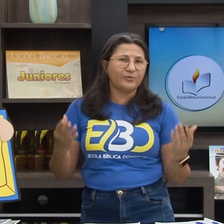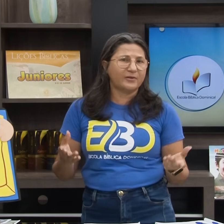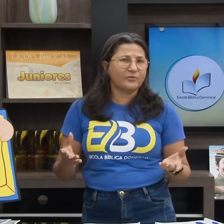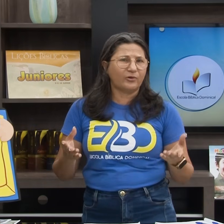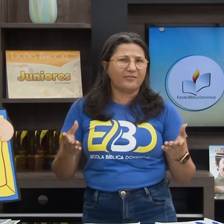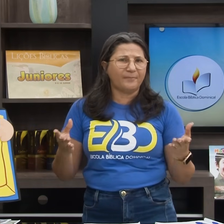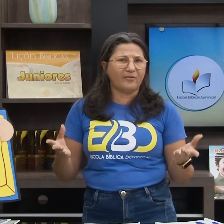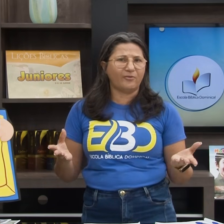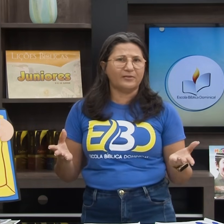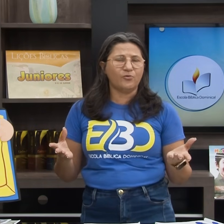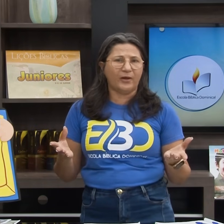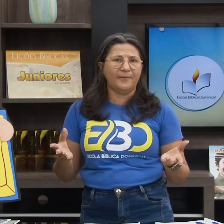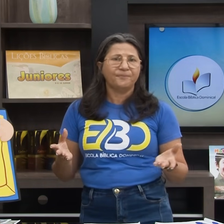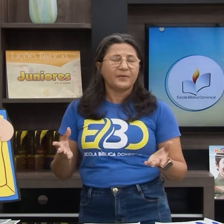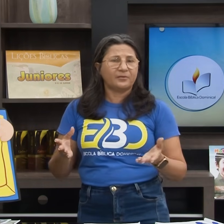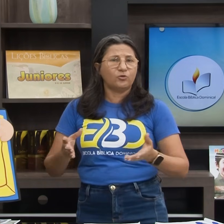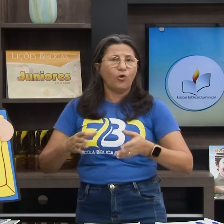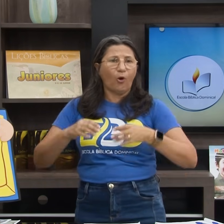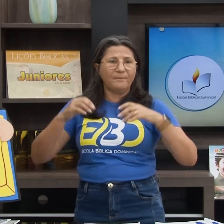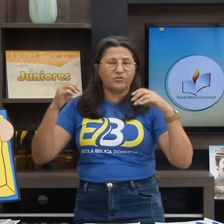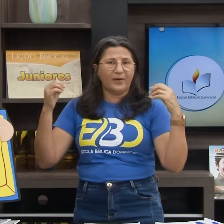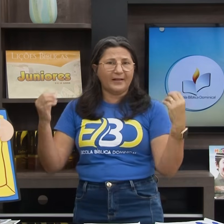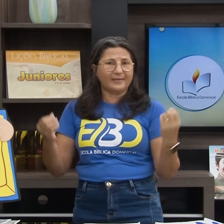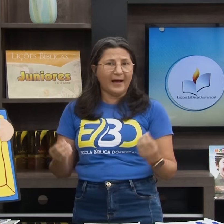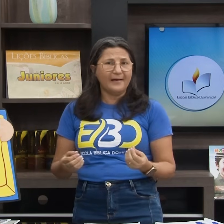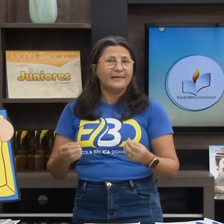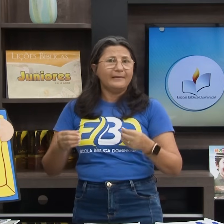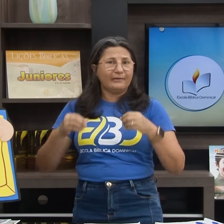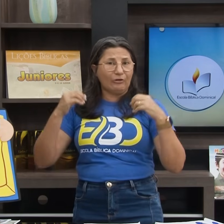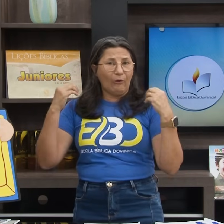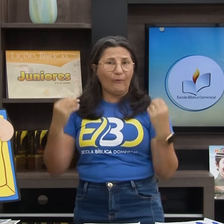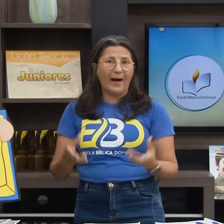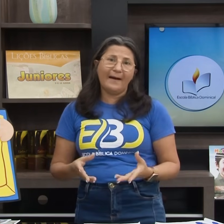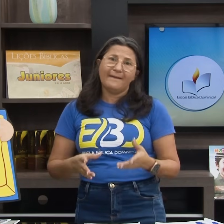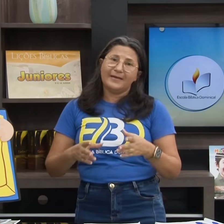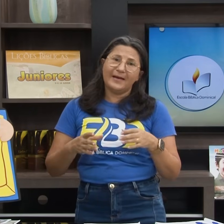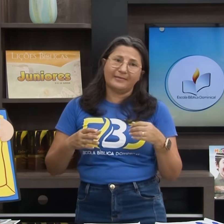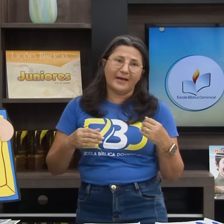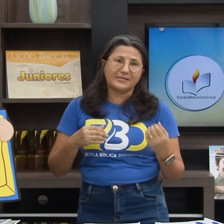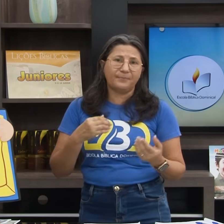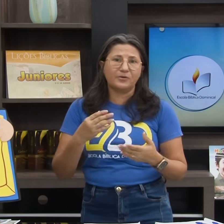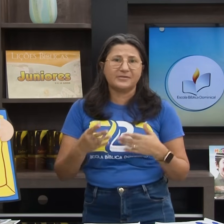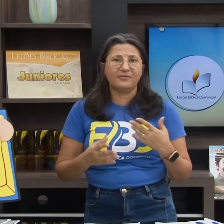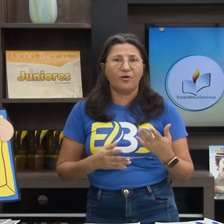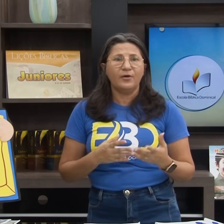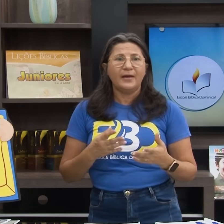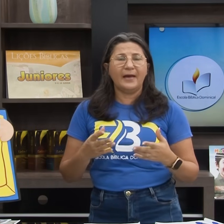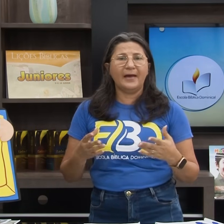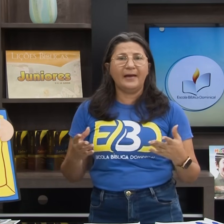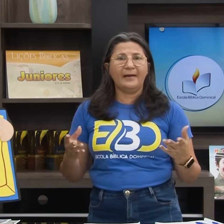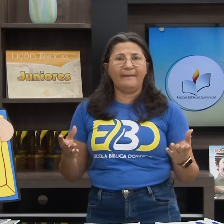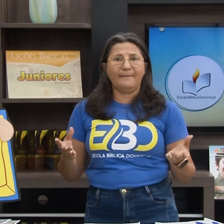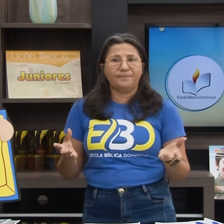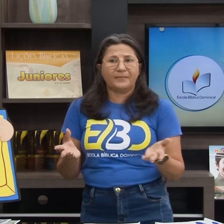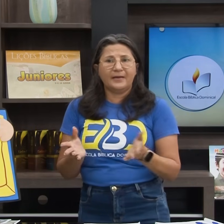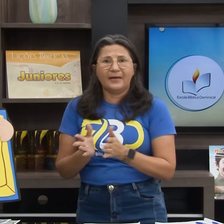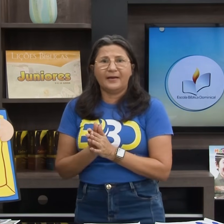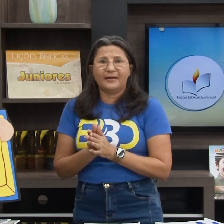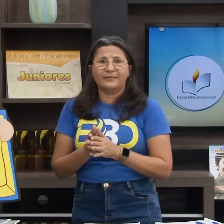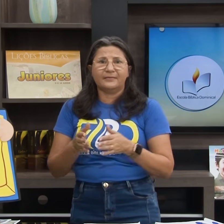abençoado tanto que essa pessoa tem o quê tido roupas para dar doar e até se possível eh